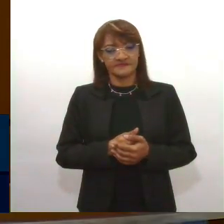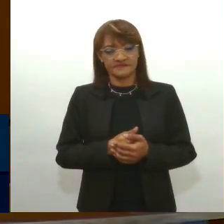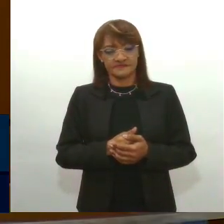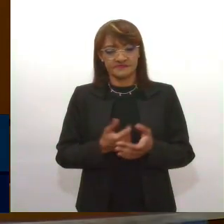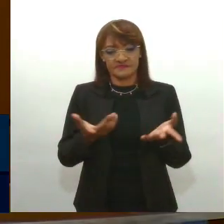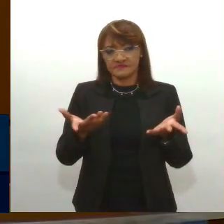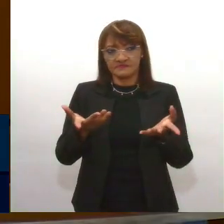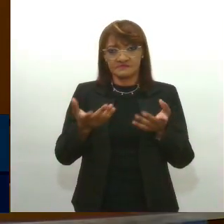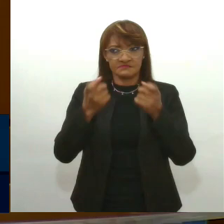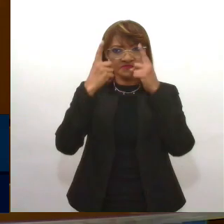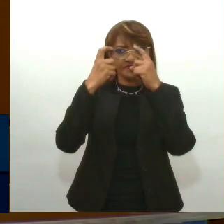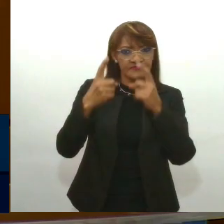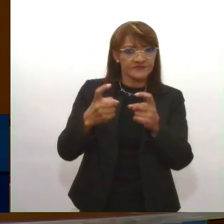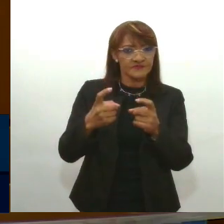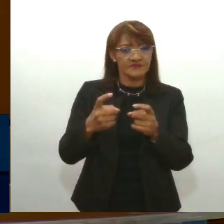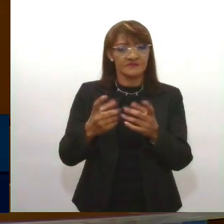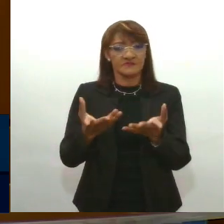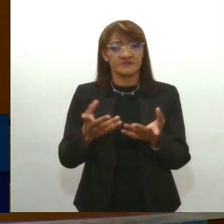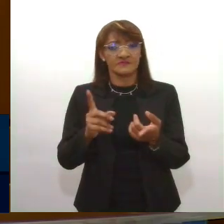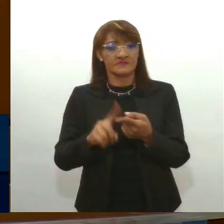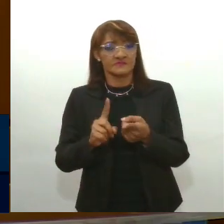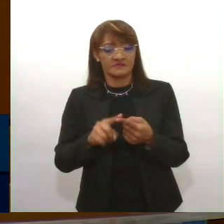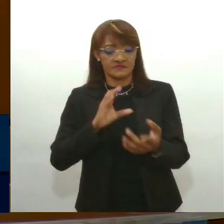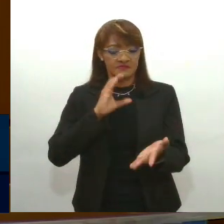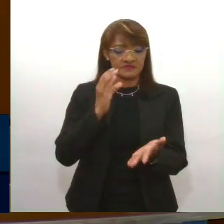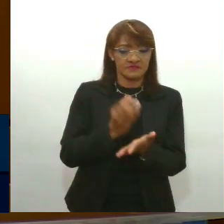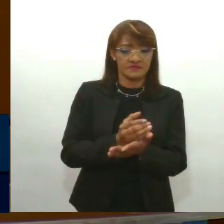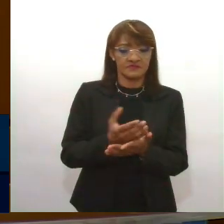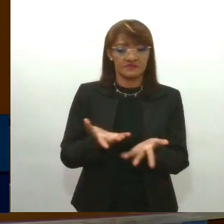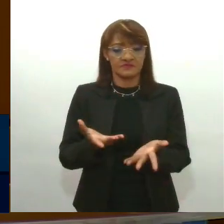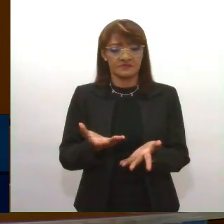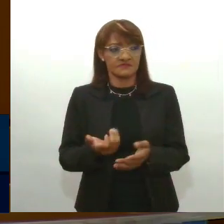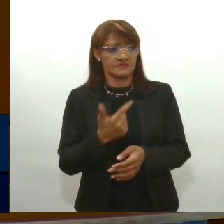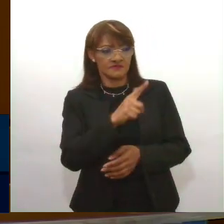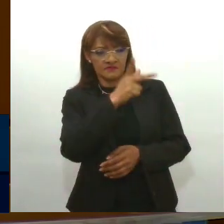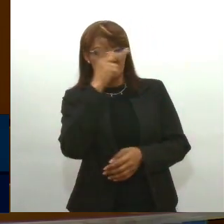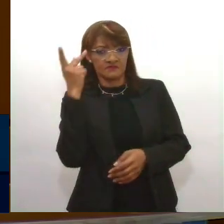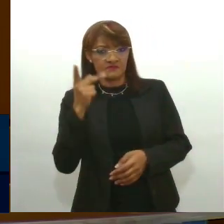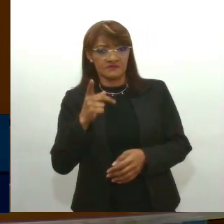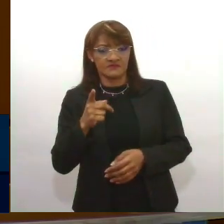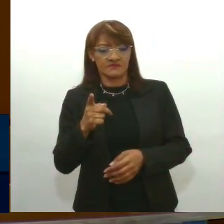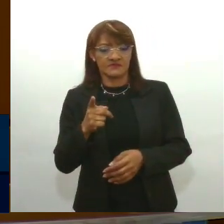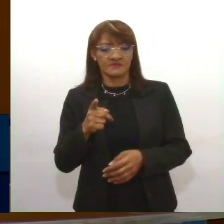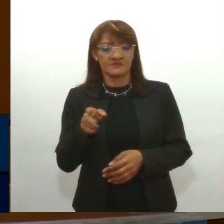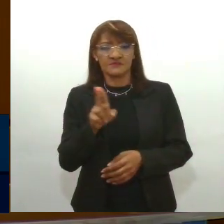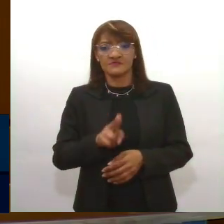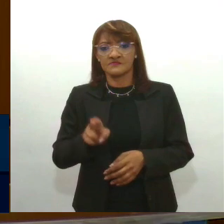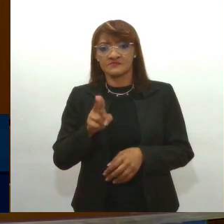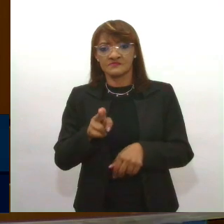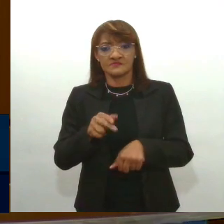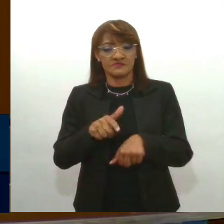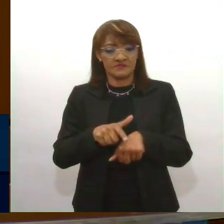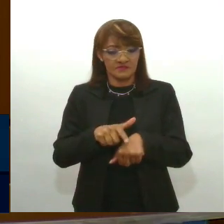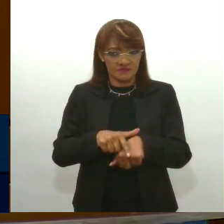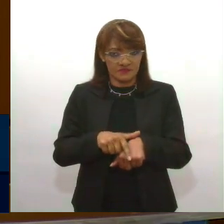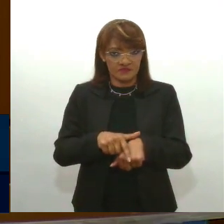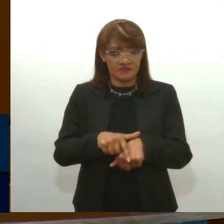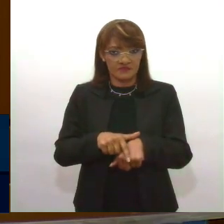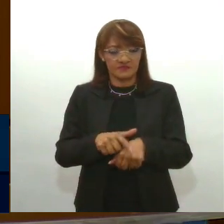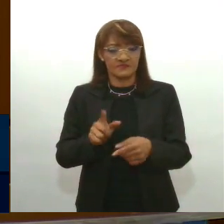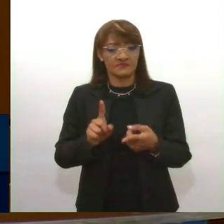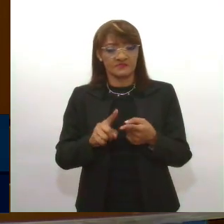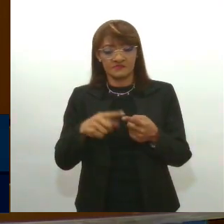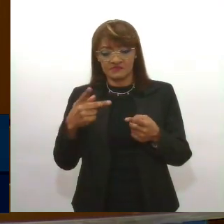crimes pegaram até pessoas armadas indo para votar como houve até um crime aqui em Aracaju então